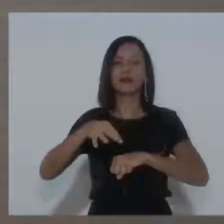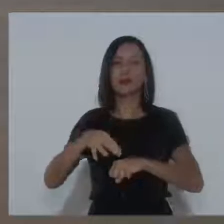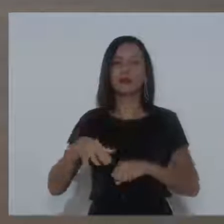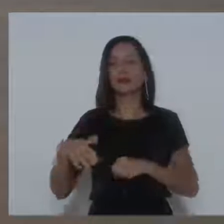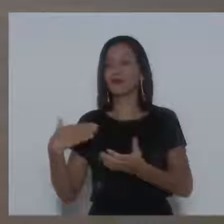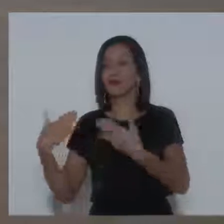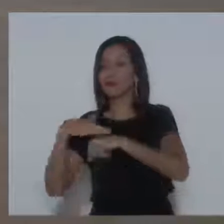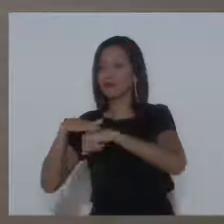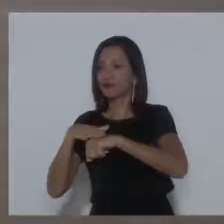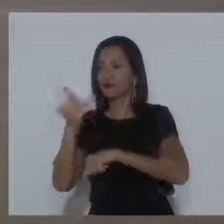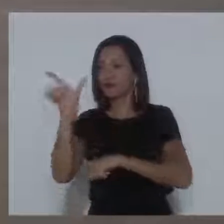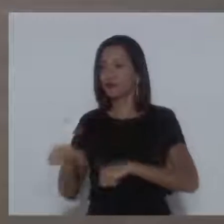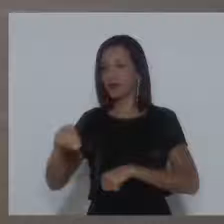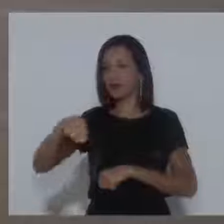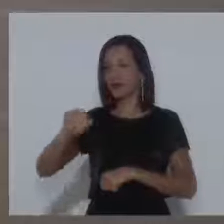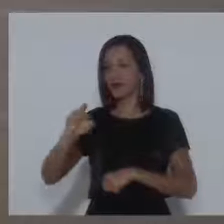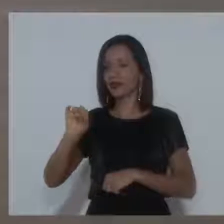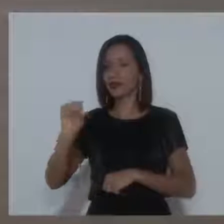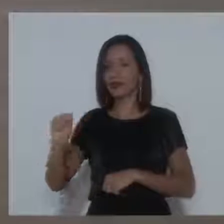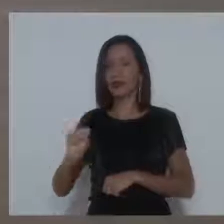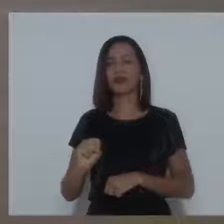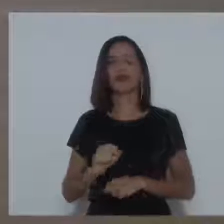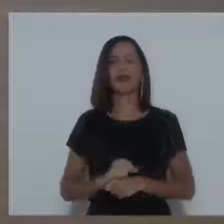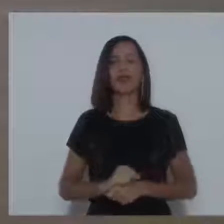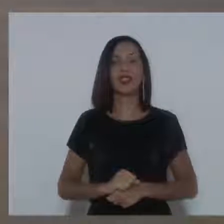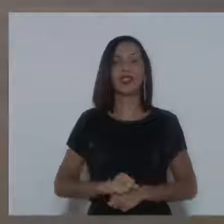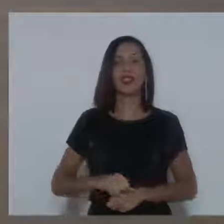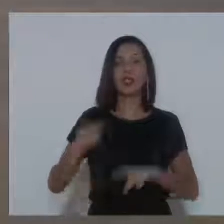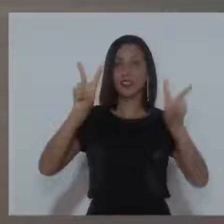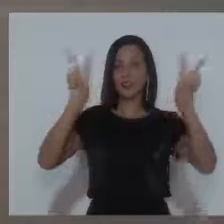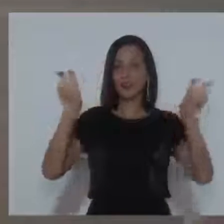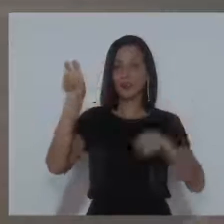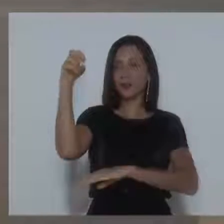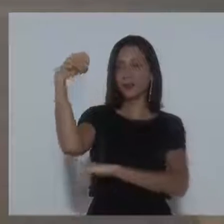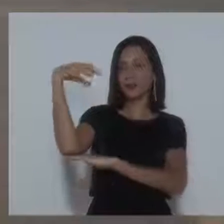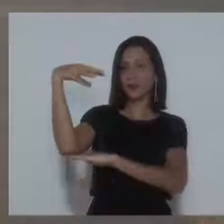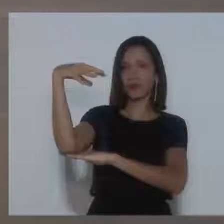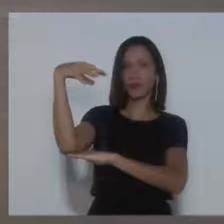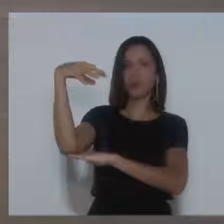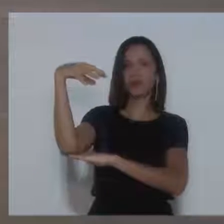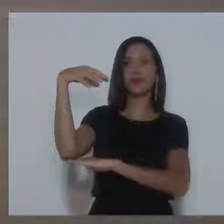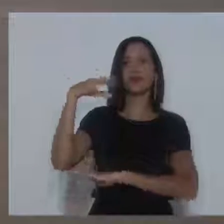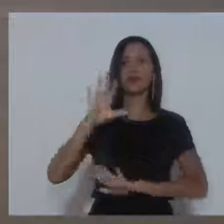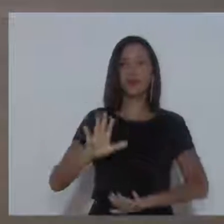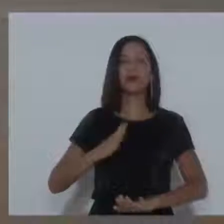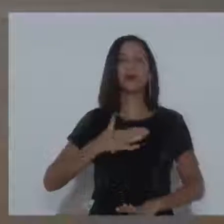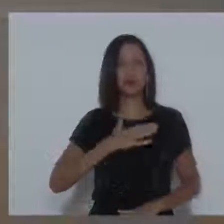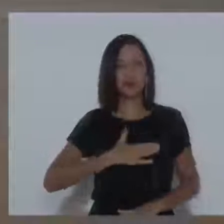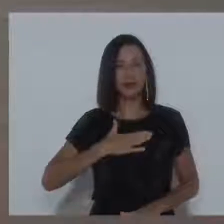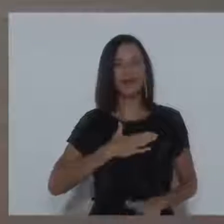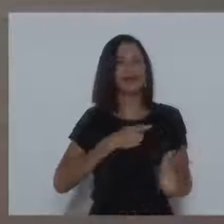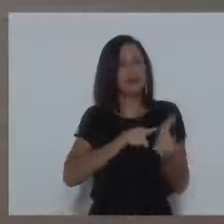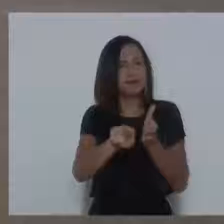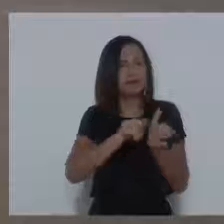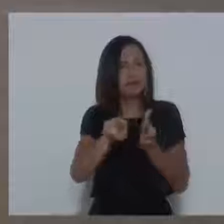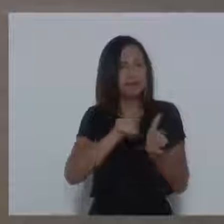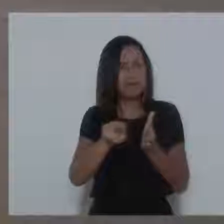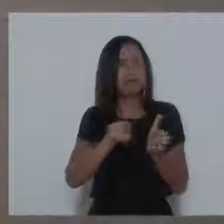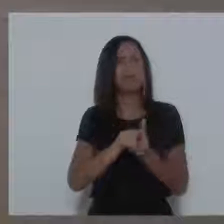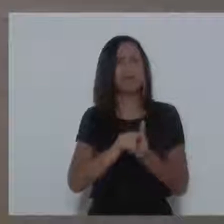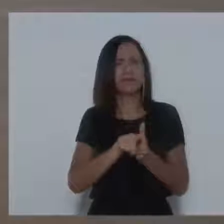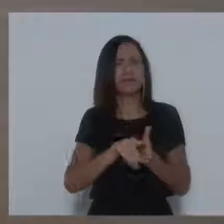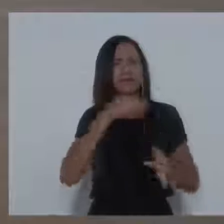Ferraz, foi da iluminação pública. E aqui eu faço uma crítica, mas uma crítica construtiva. Nós temos